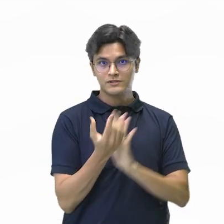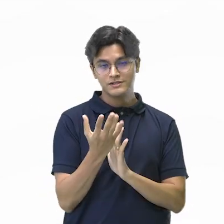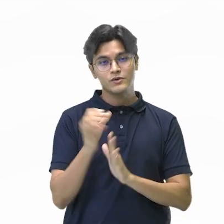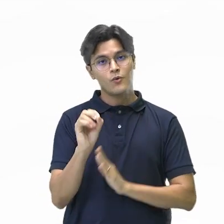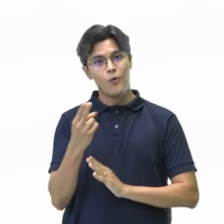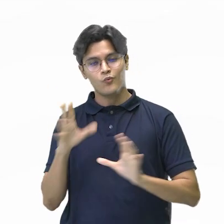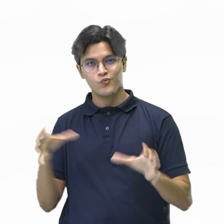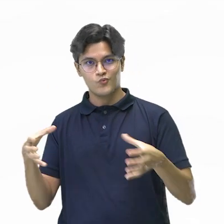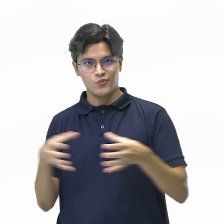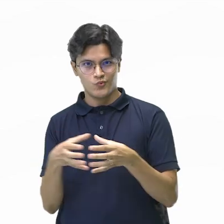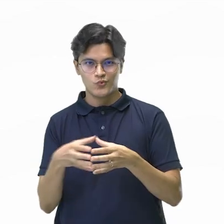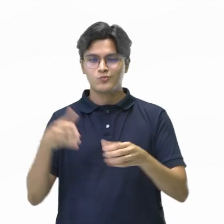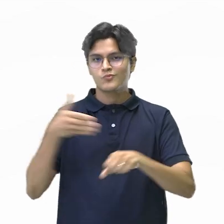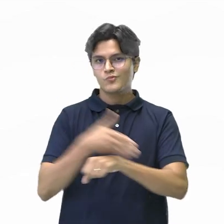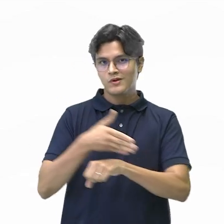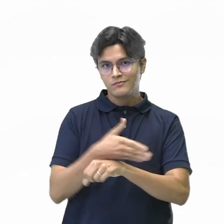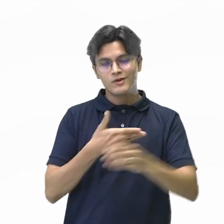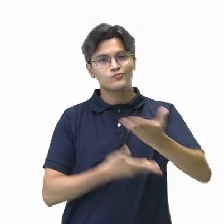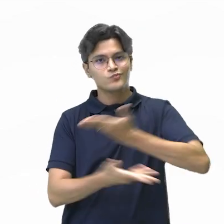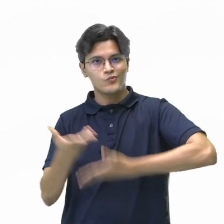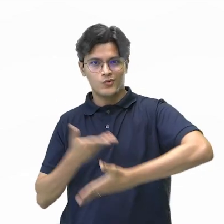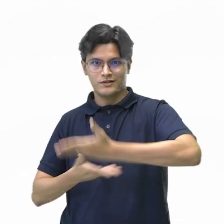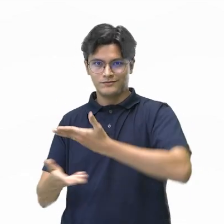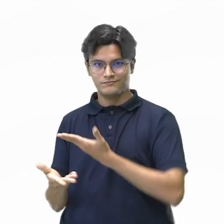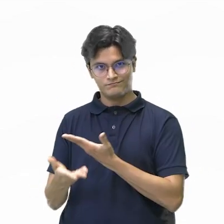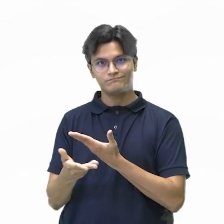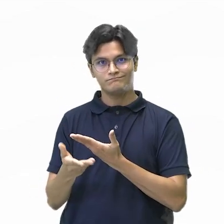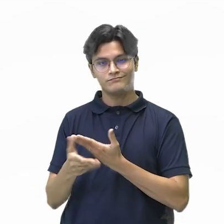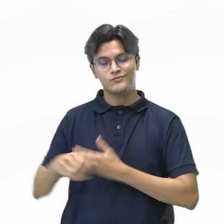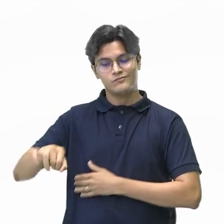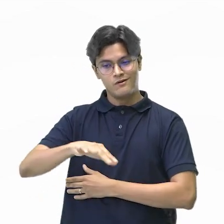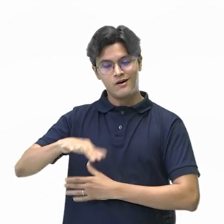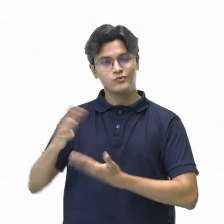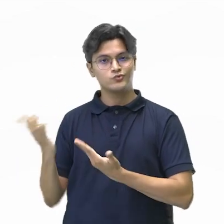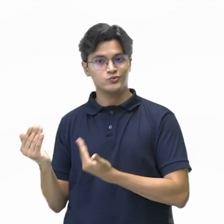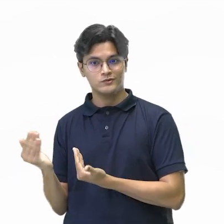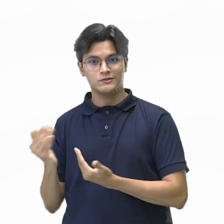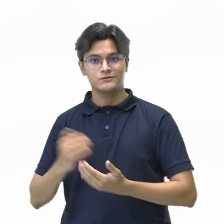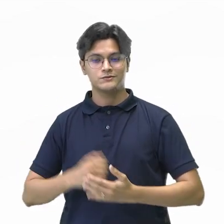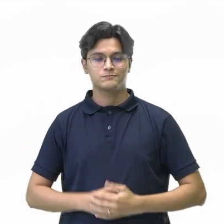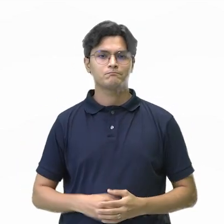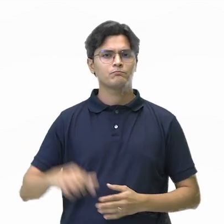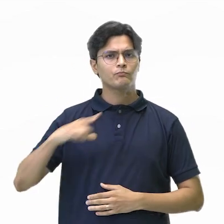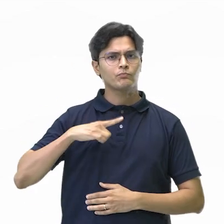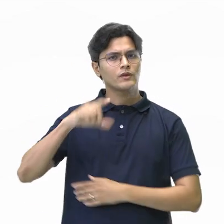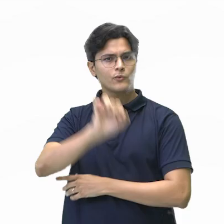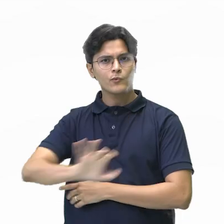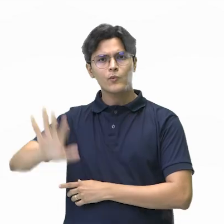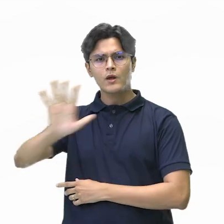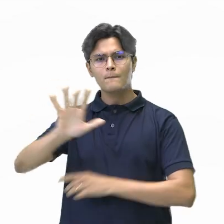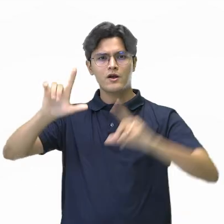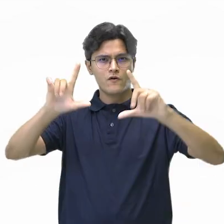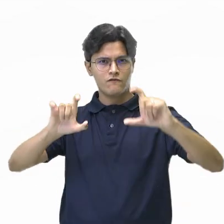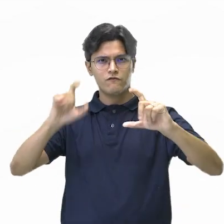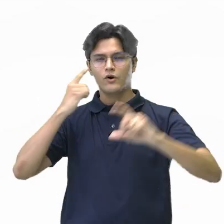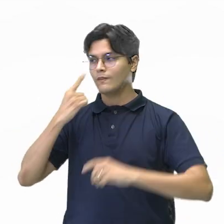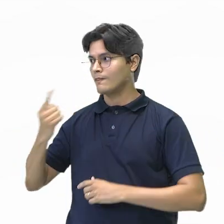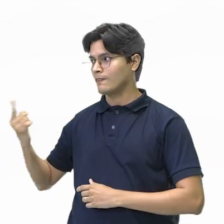coletiva e colaborativa das juventudes. E aí, nós temos uma imagem de um